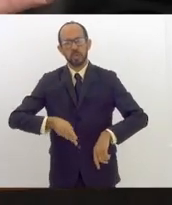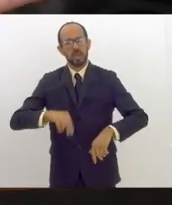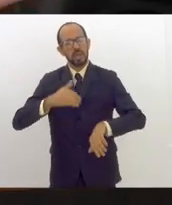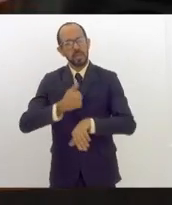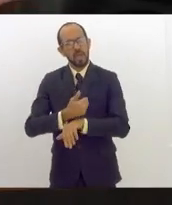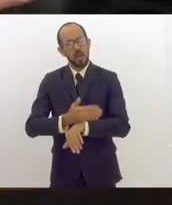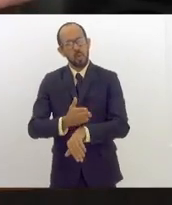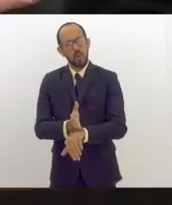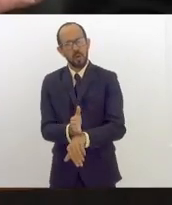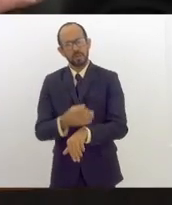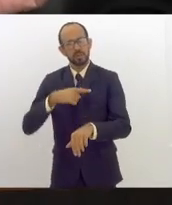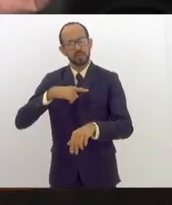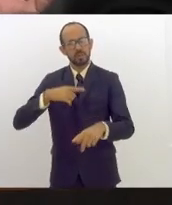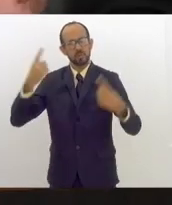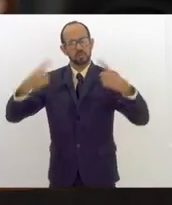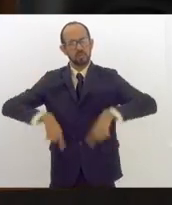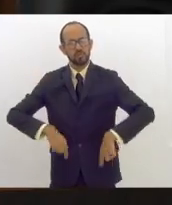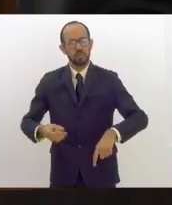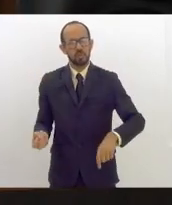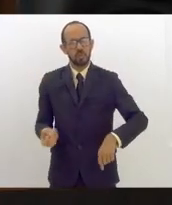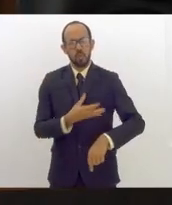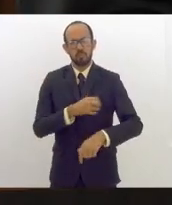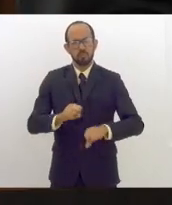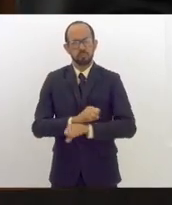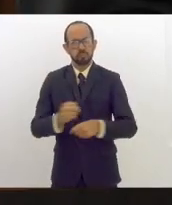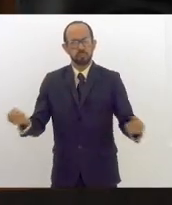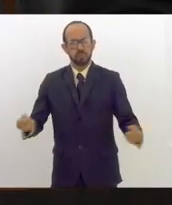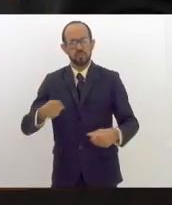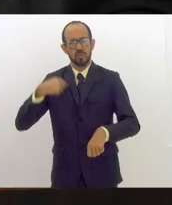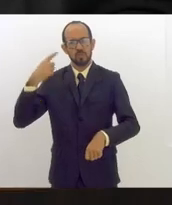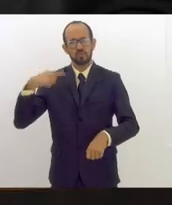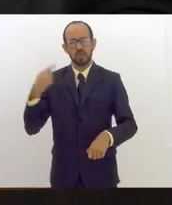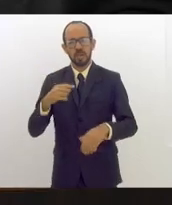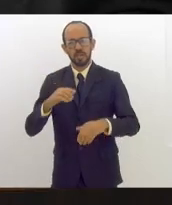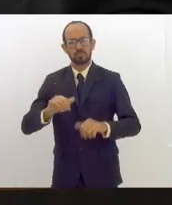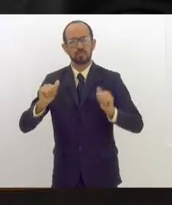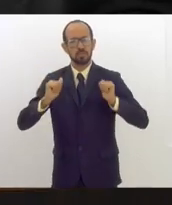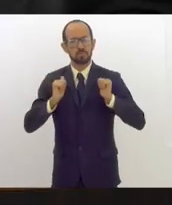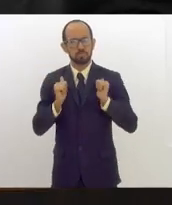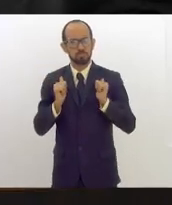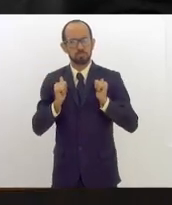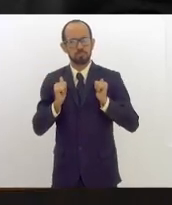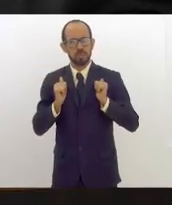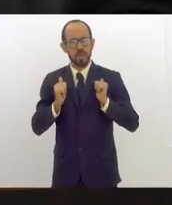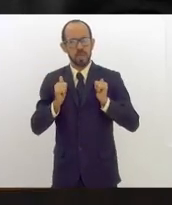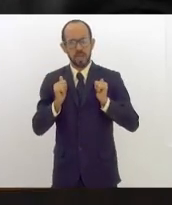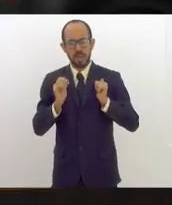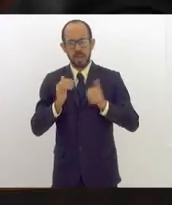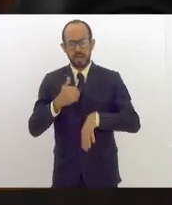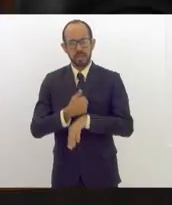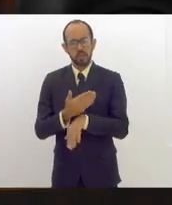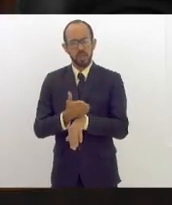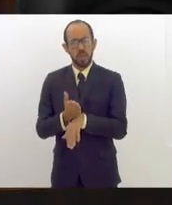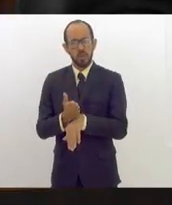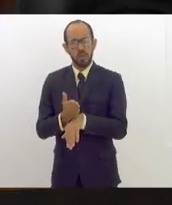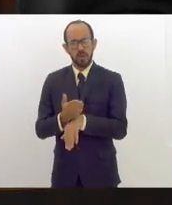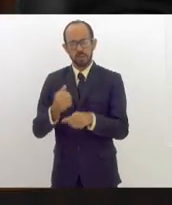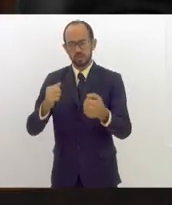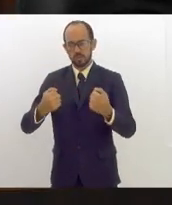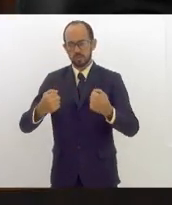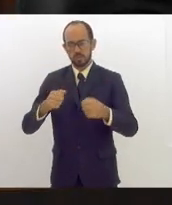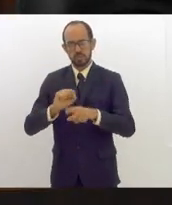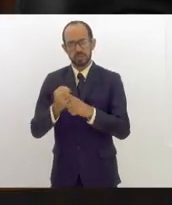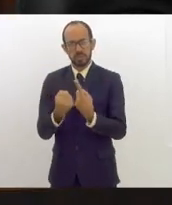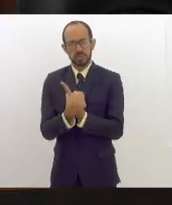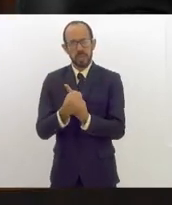é impossível advogado acomodar-se cada hora ele é solicitado numa direção cada hora sociedade puxa para um lado